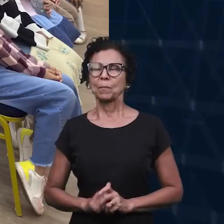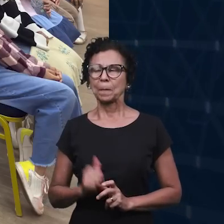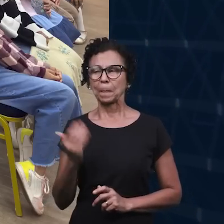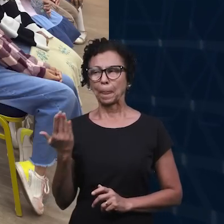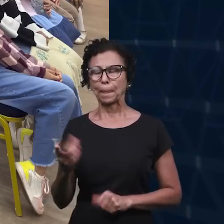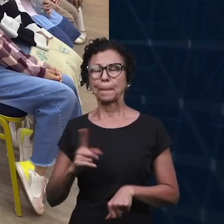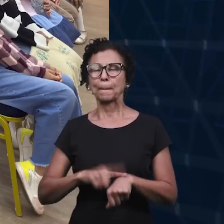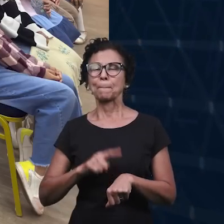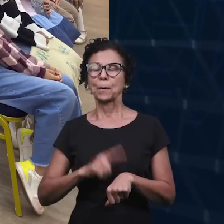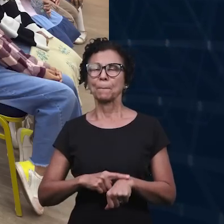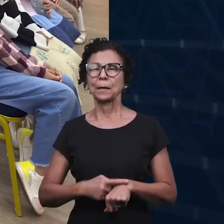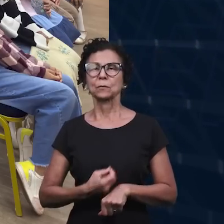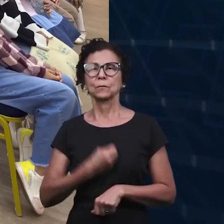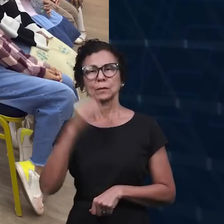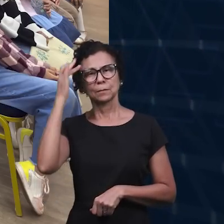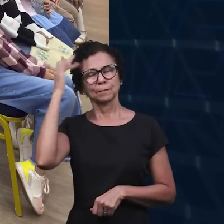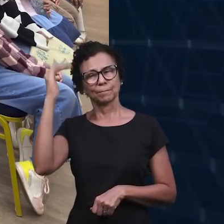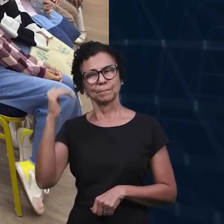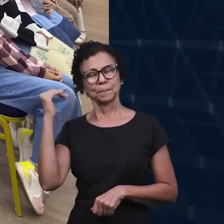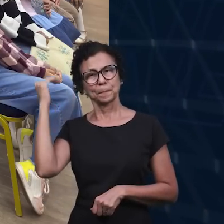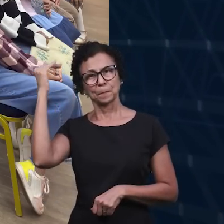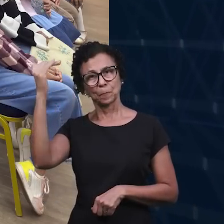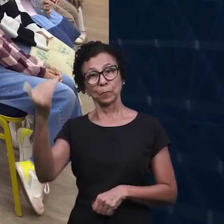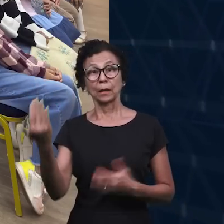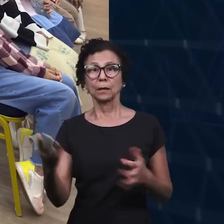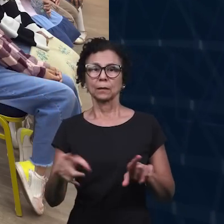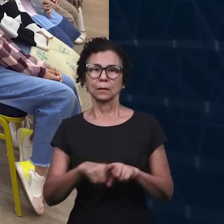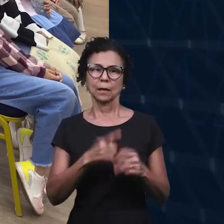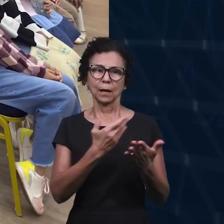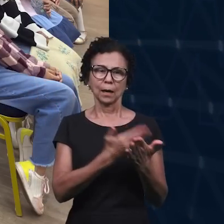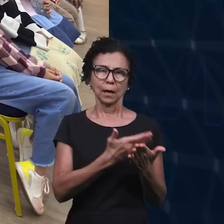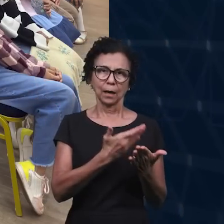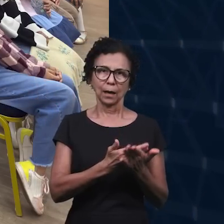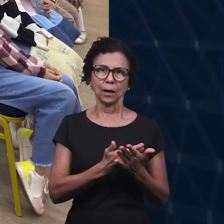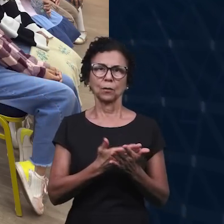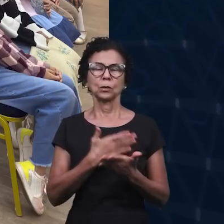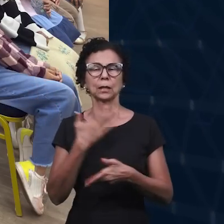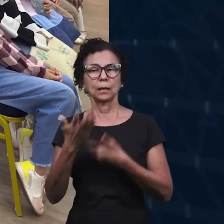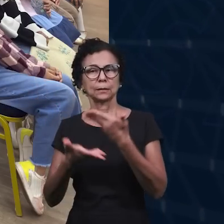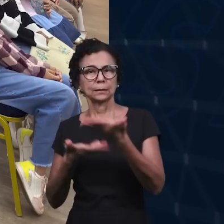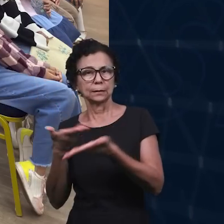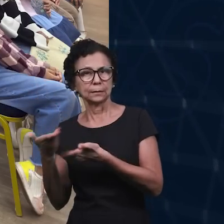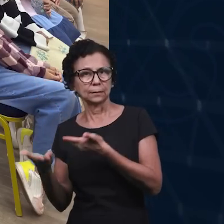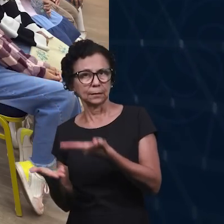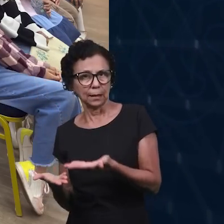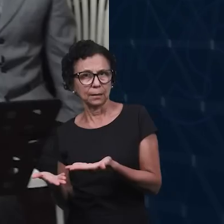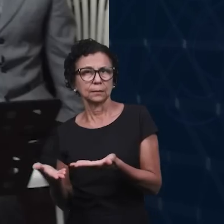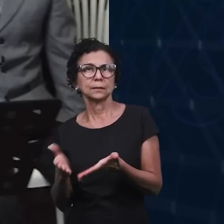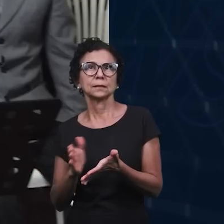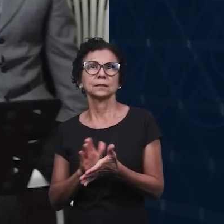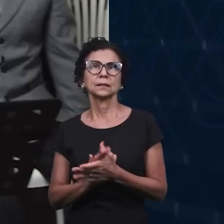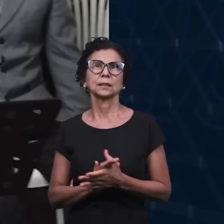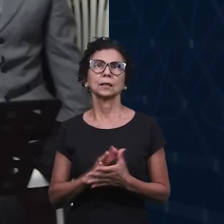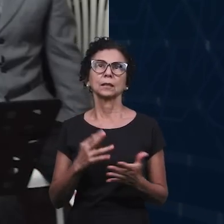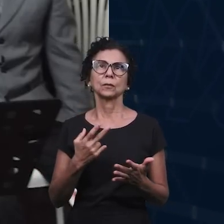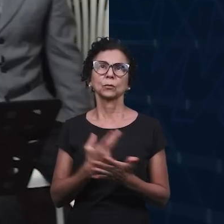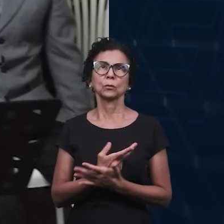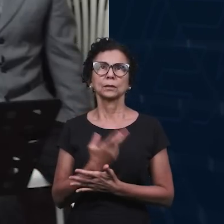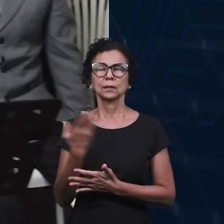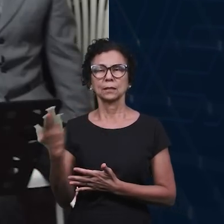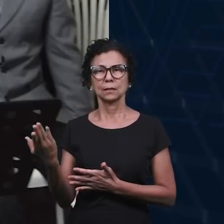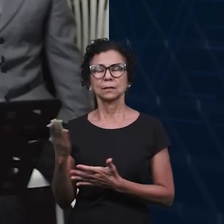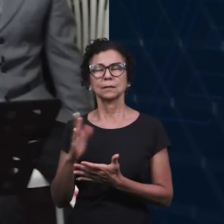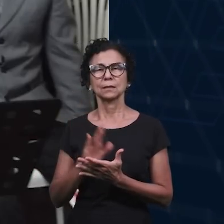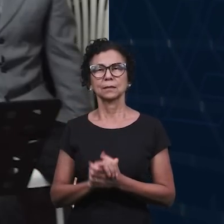sendo de grande edificação espiritual. Além das aulas, houve assistência no templo local, onde foi realizada